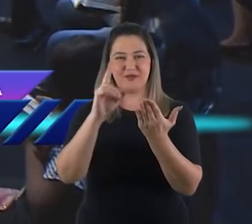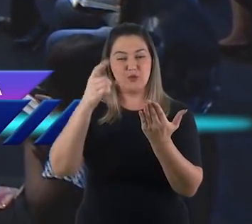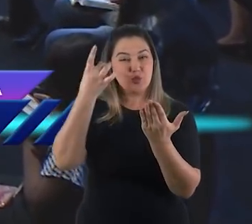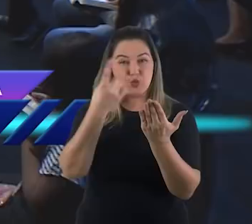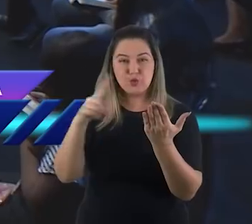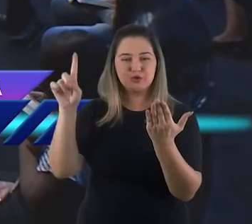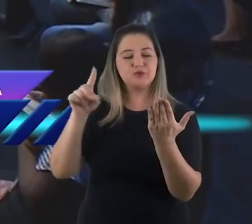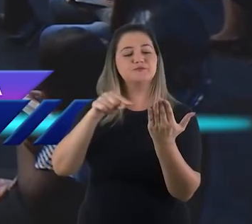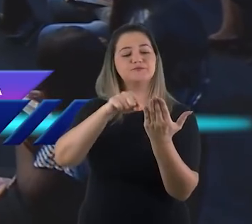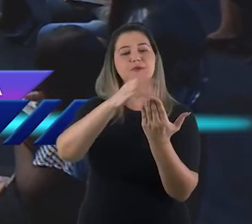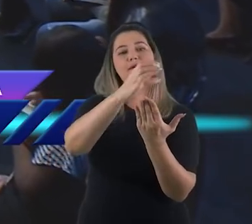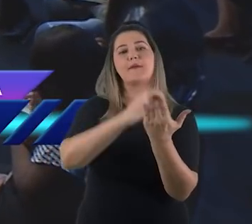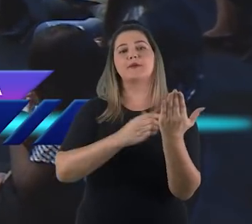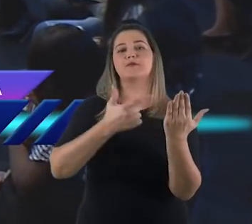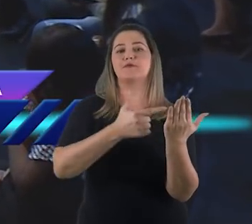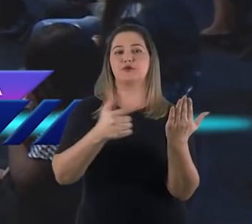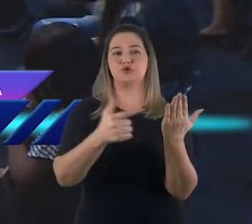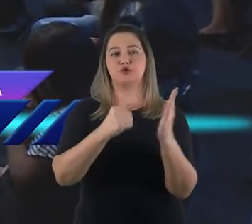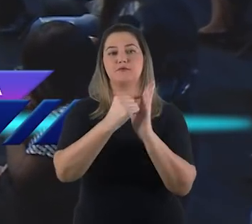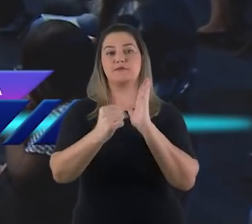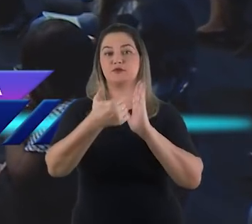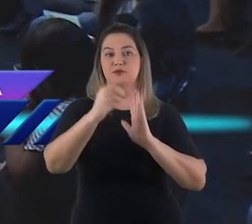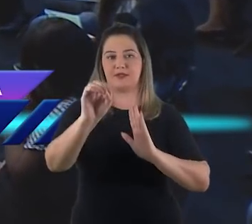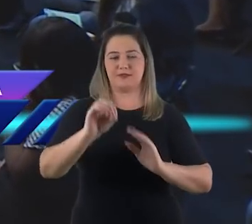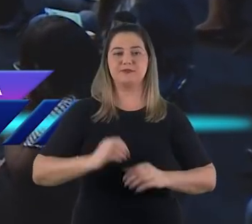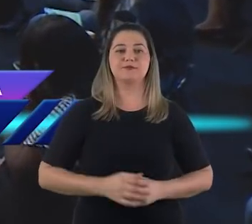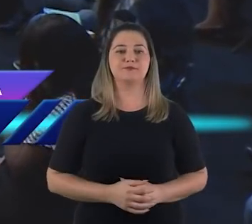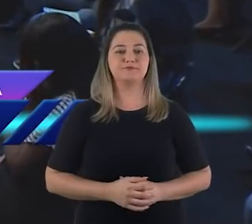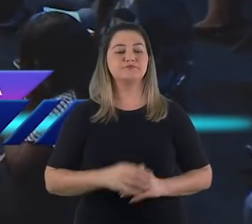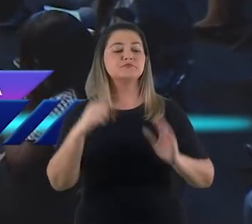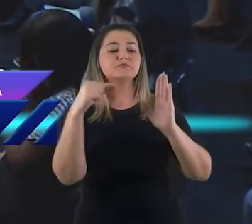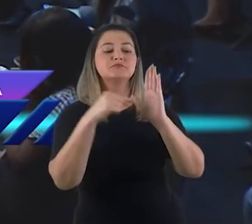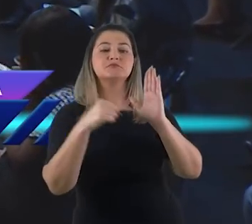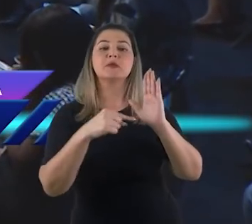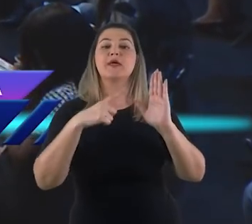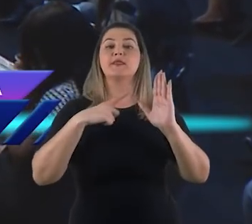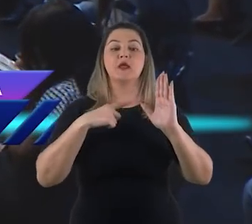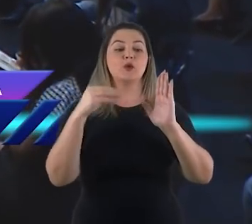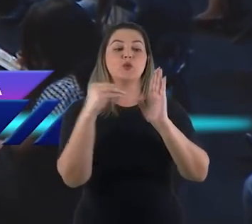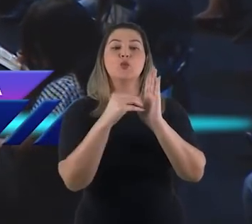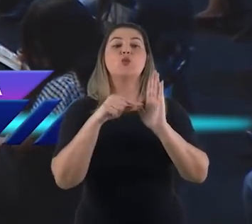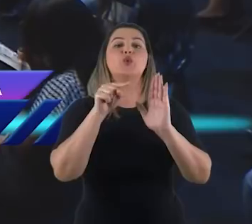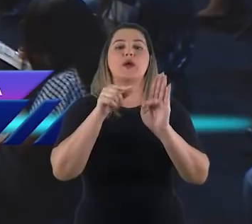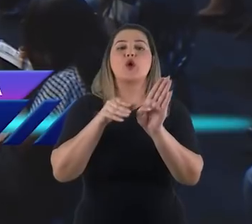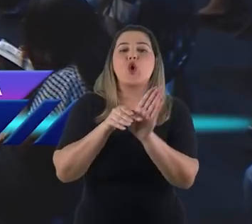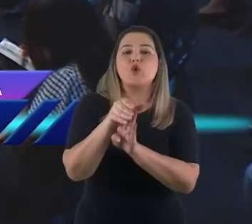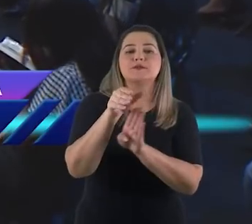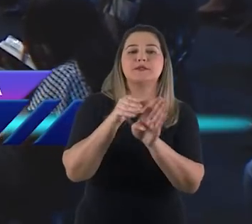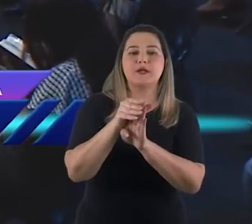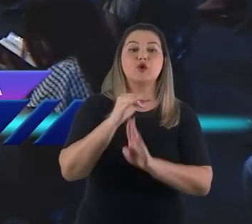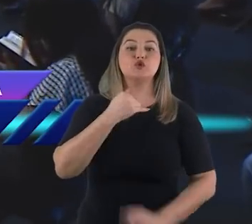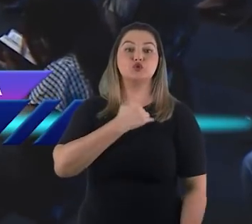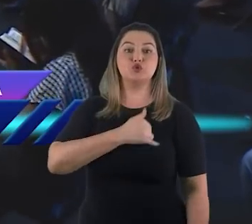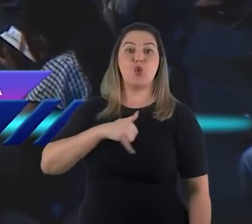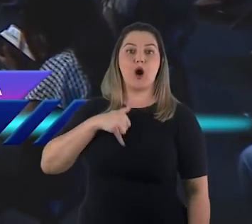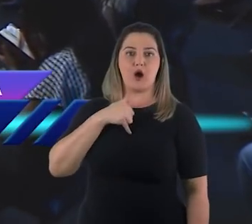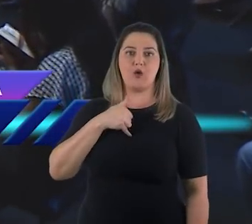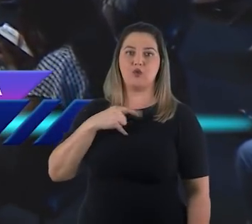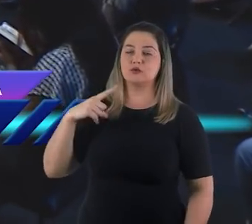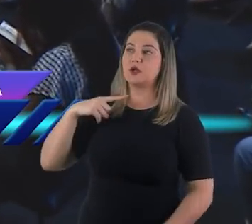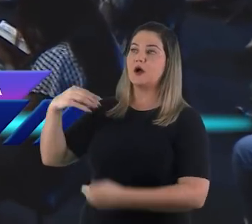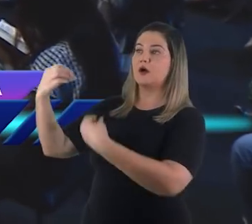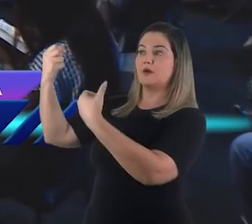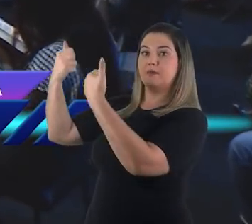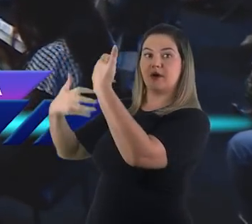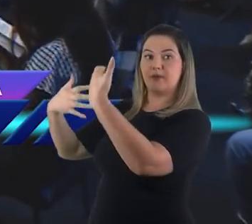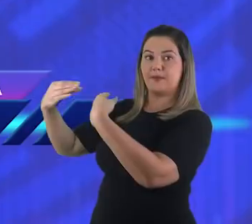22, verso 10. Aqui são os conselhos finais que João está recebendo com relação